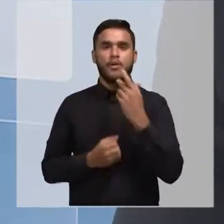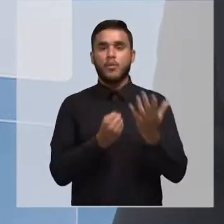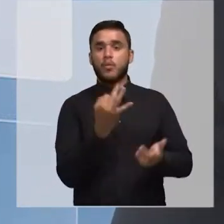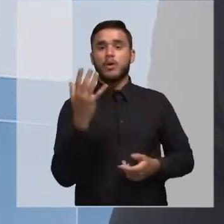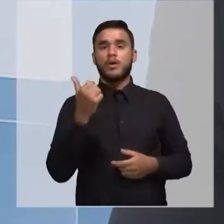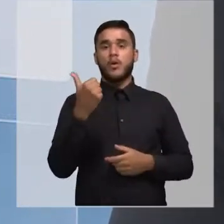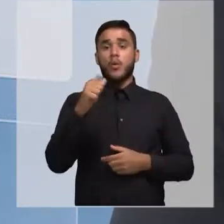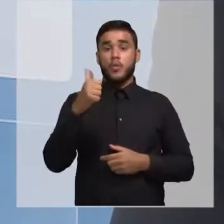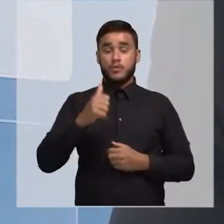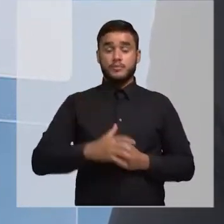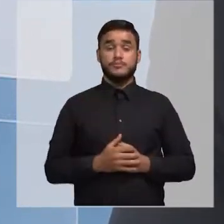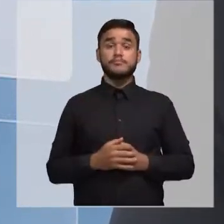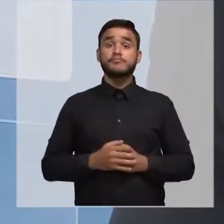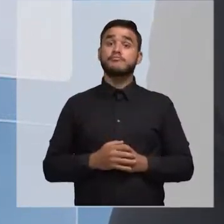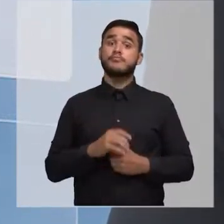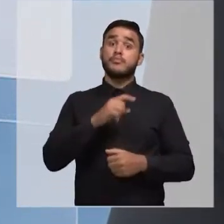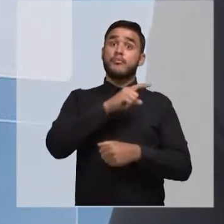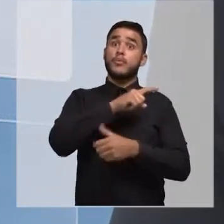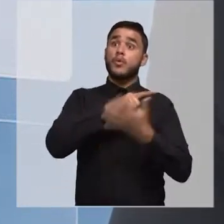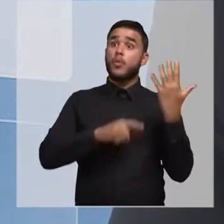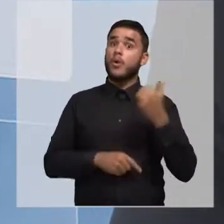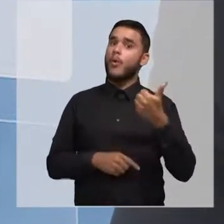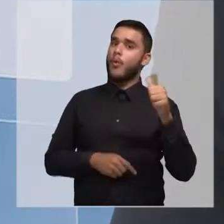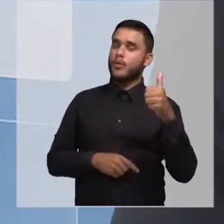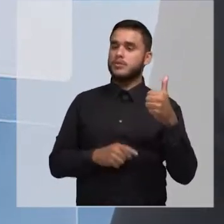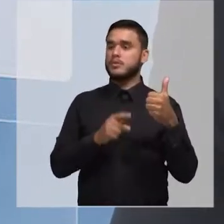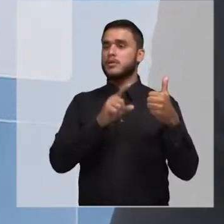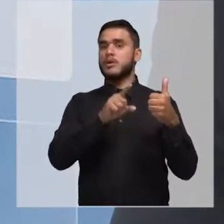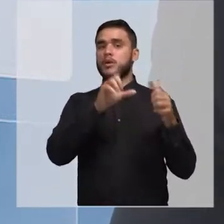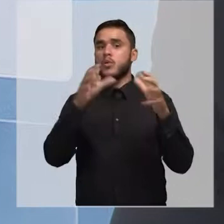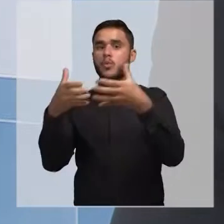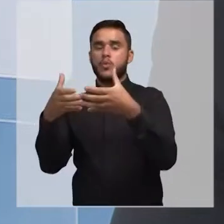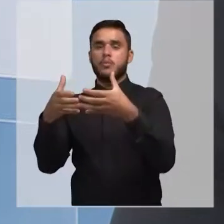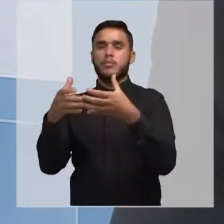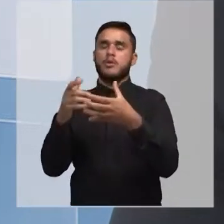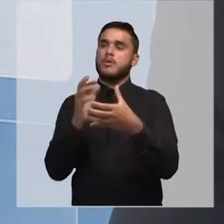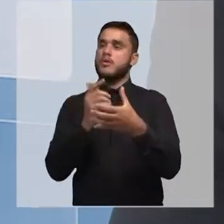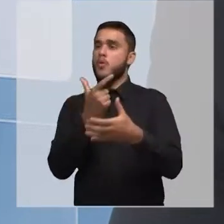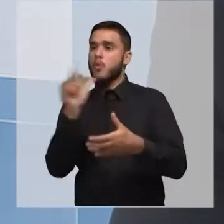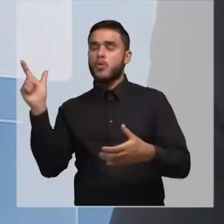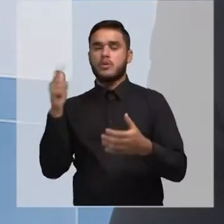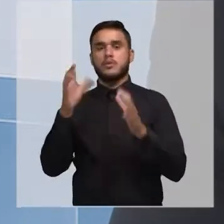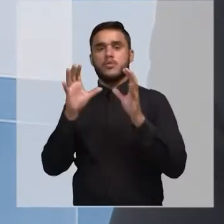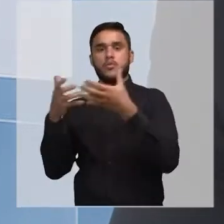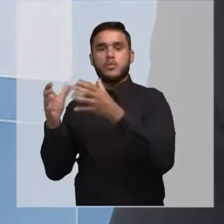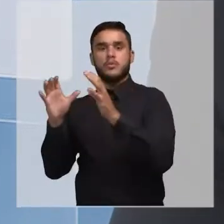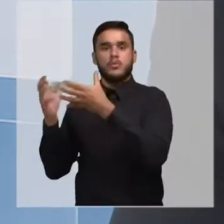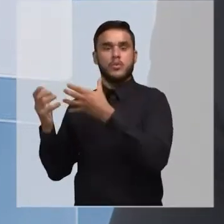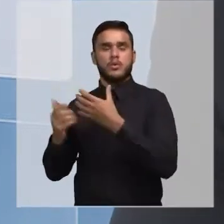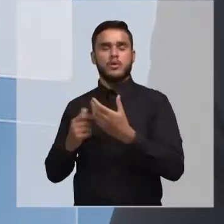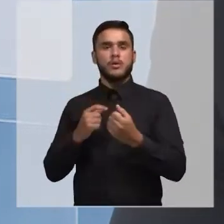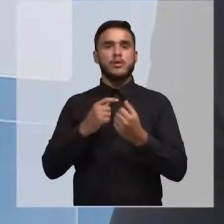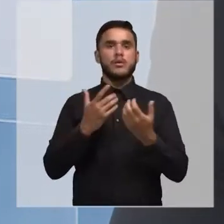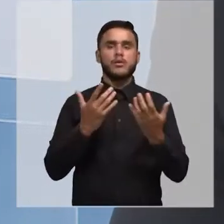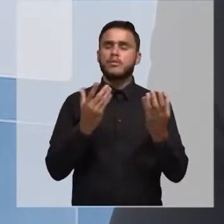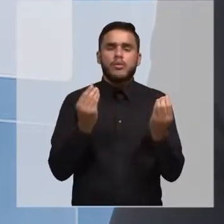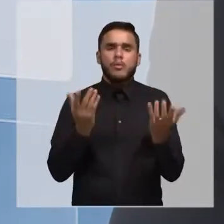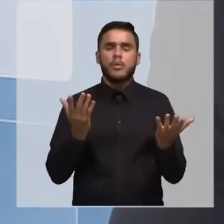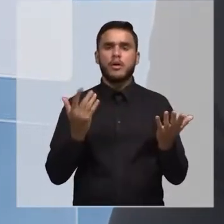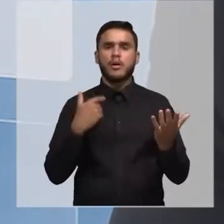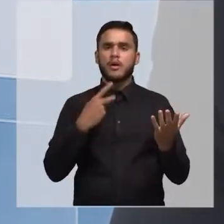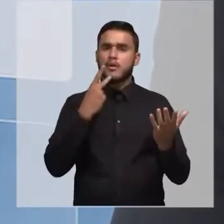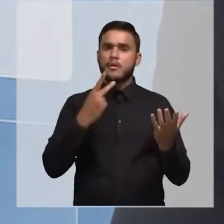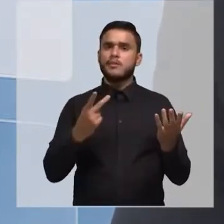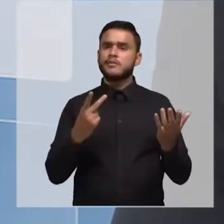né? Aí tinha uma Câmara que era outra instância, a outra Câmara que é outra instância. E tinha outra... Que é o próprio pleno. O pleno e o